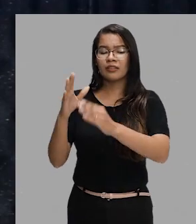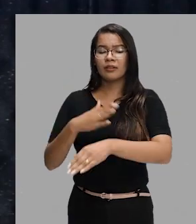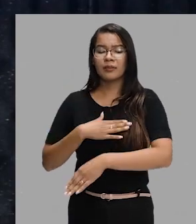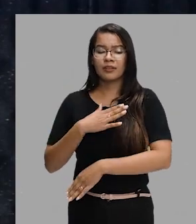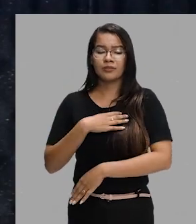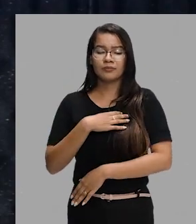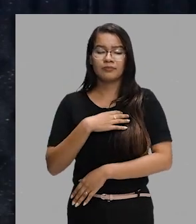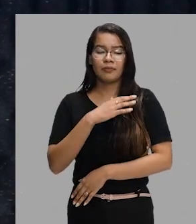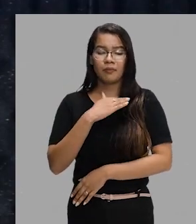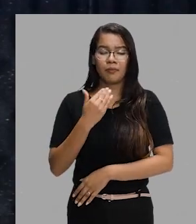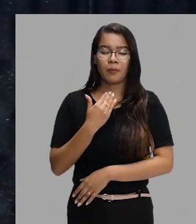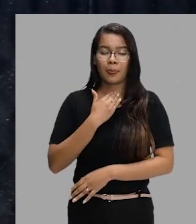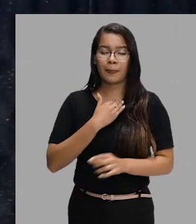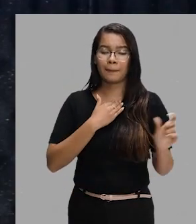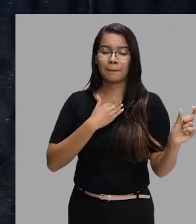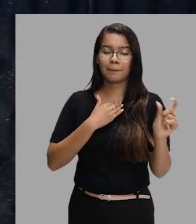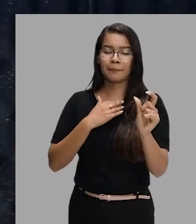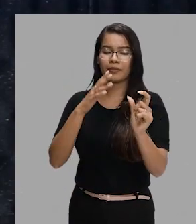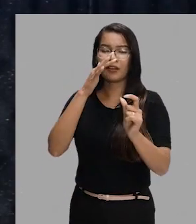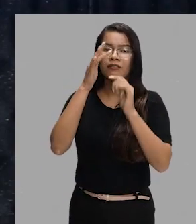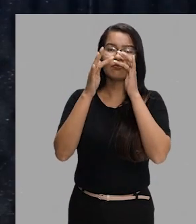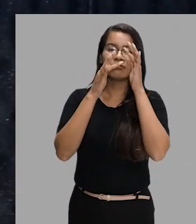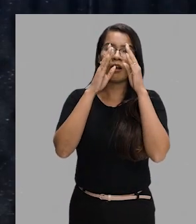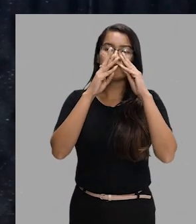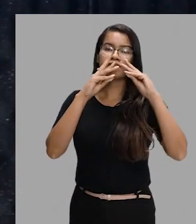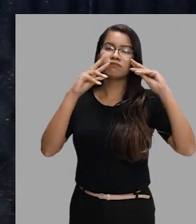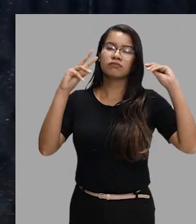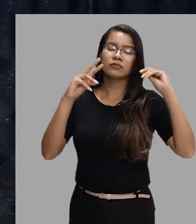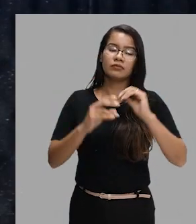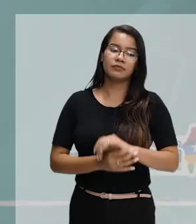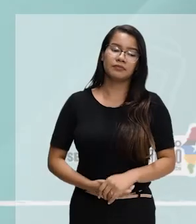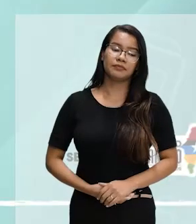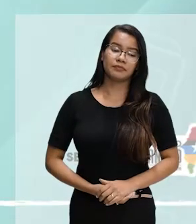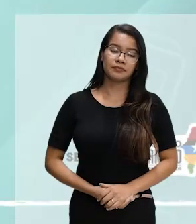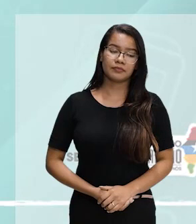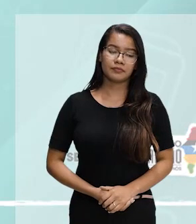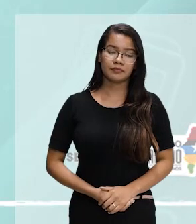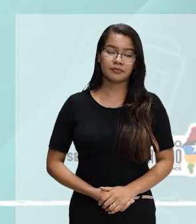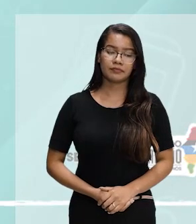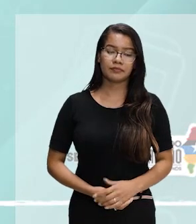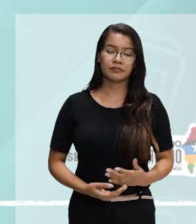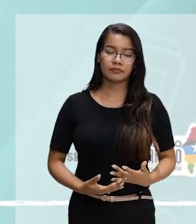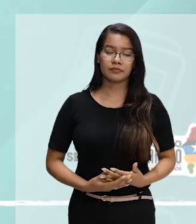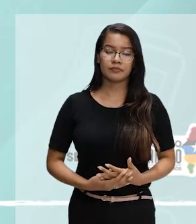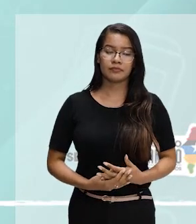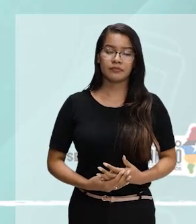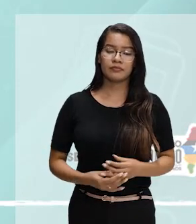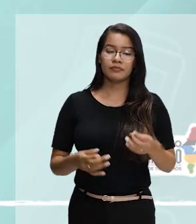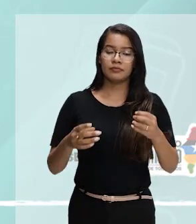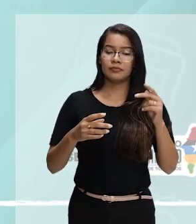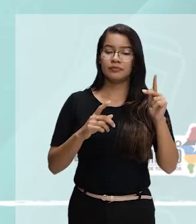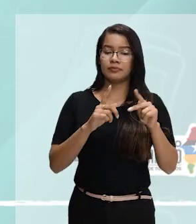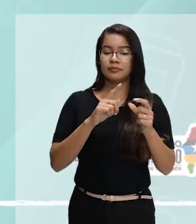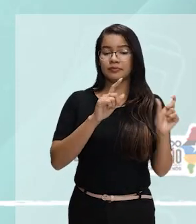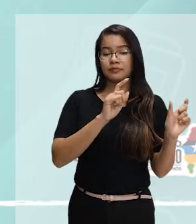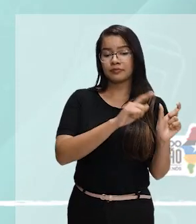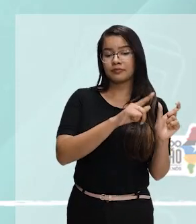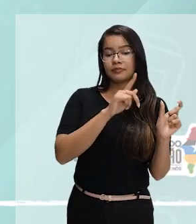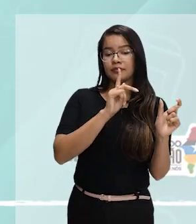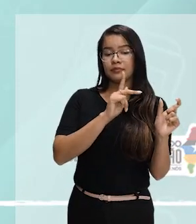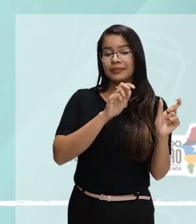de murchas flores. Olha só. Pranteio, voltei e